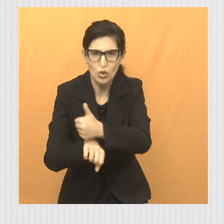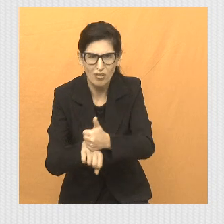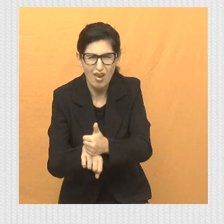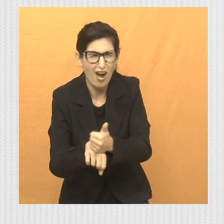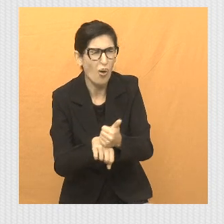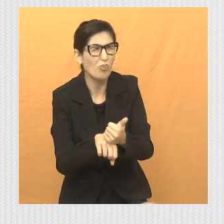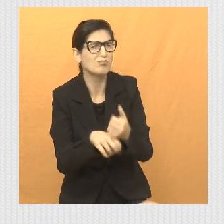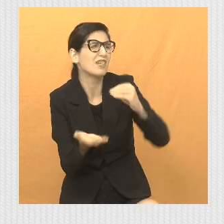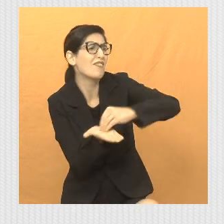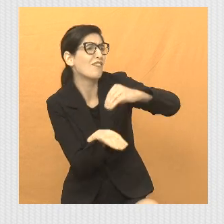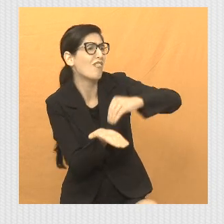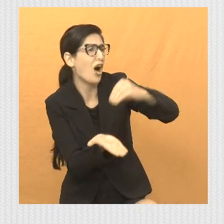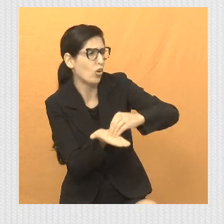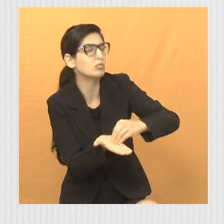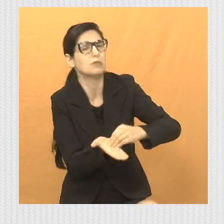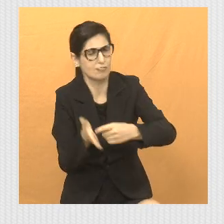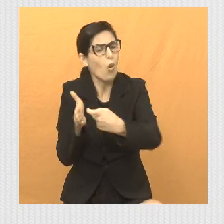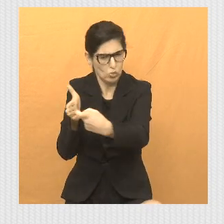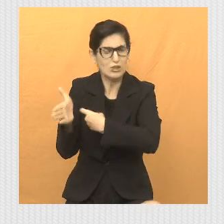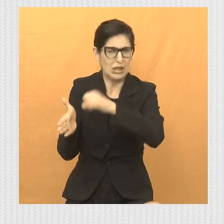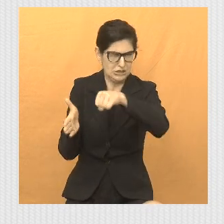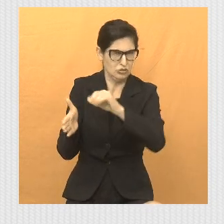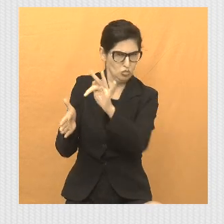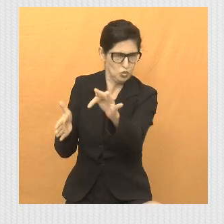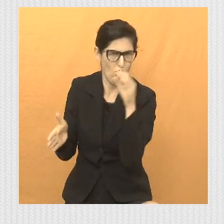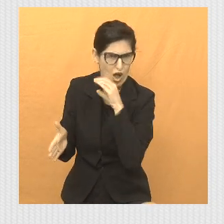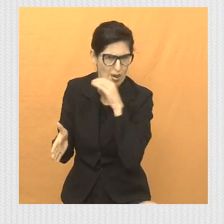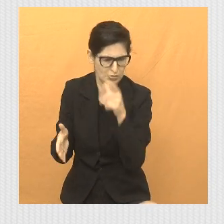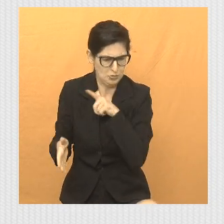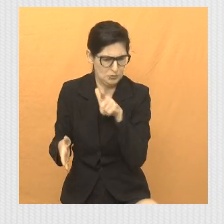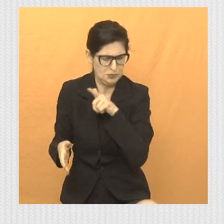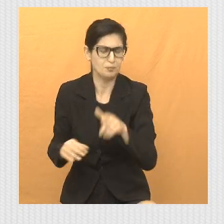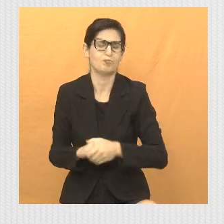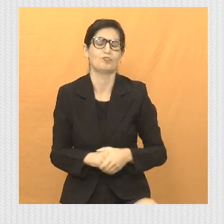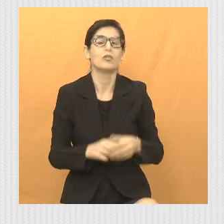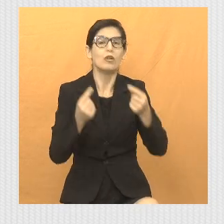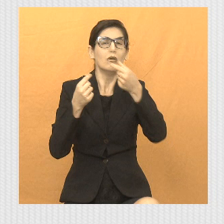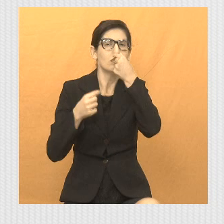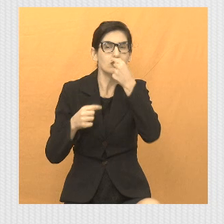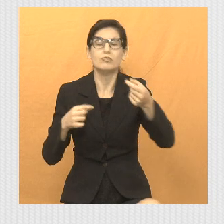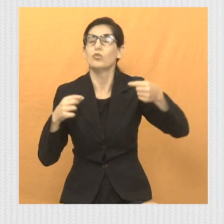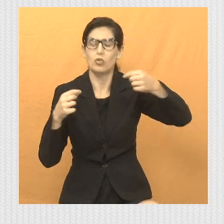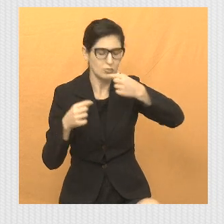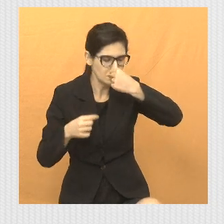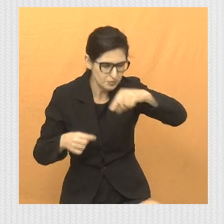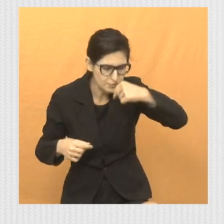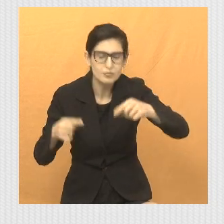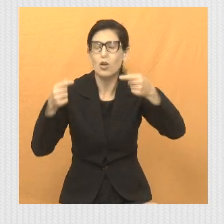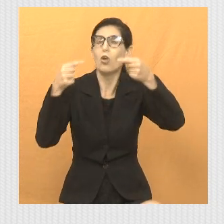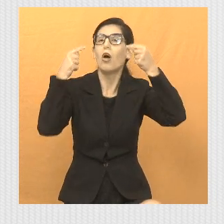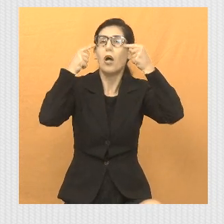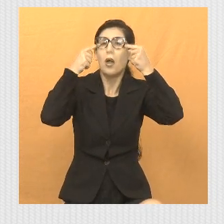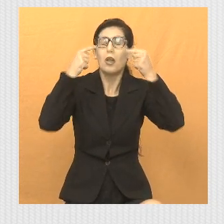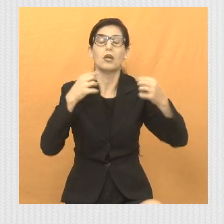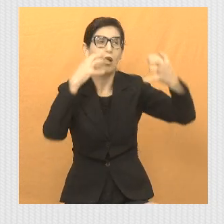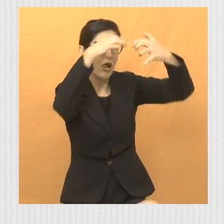contratação. Alergologia, vascular, otorrino, neuro, coloproctologia,